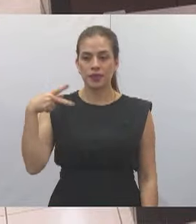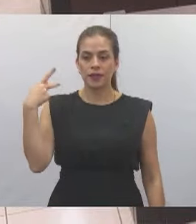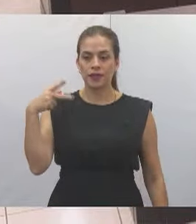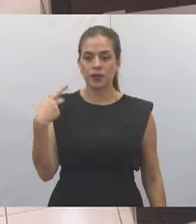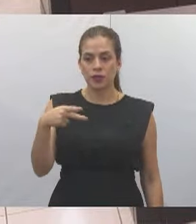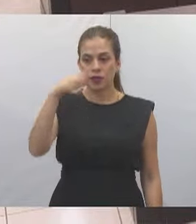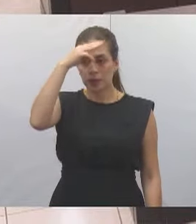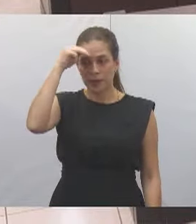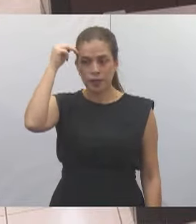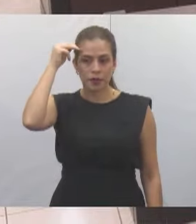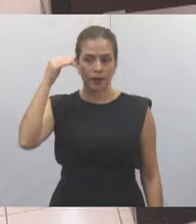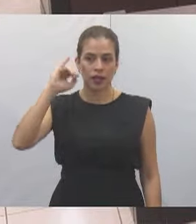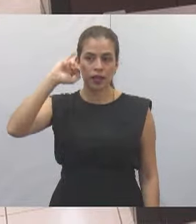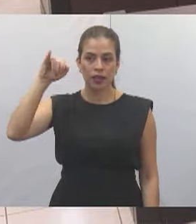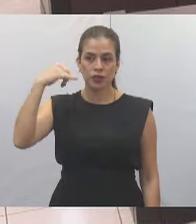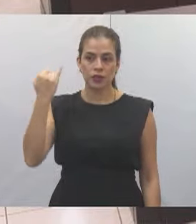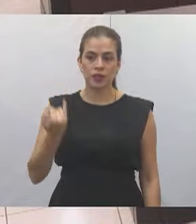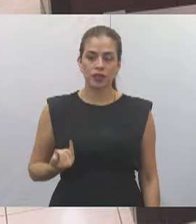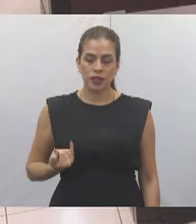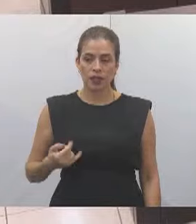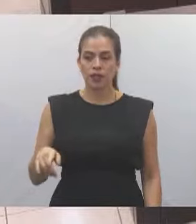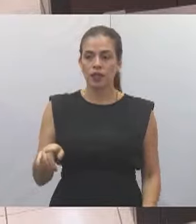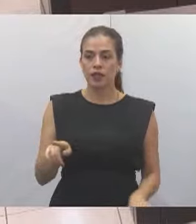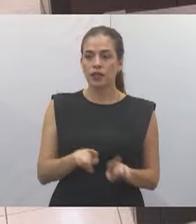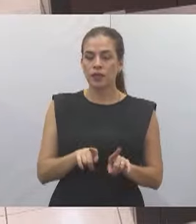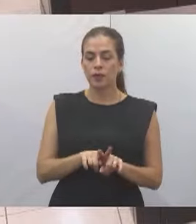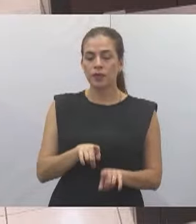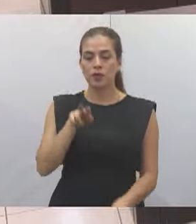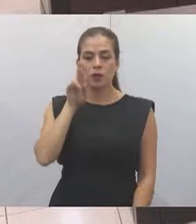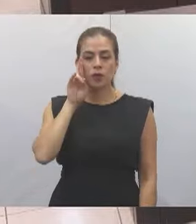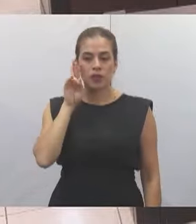da vereadora Juliana da Fênix e do vereador Roninha.